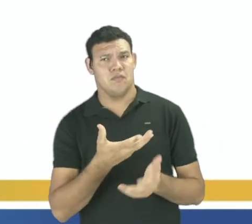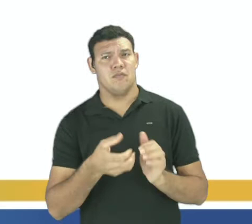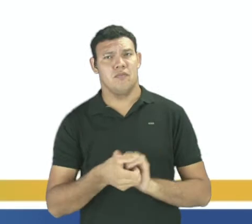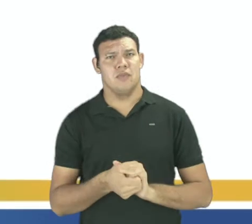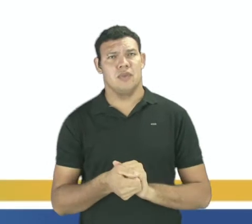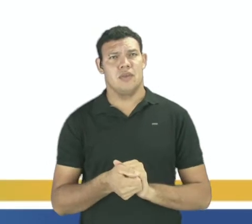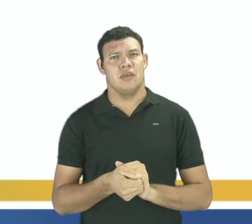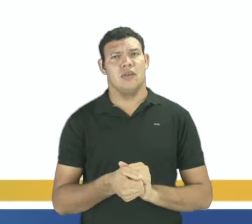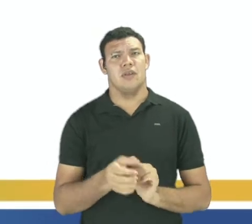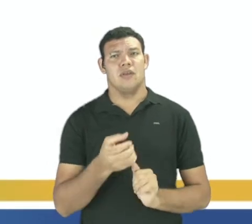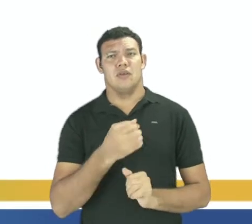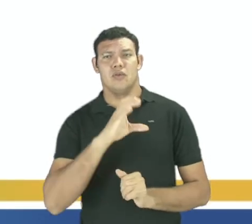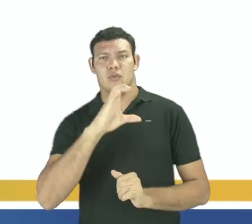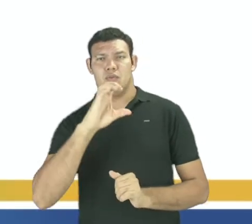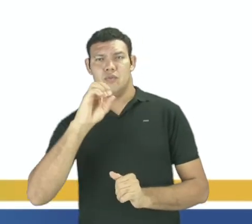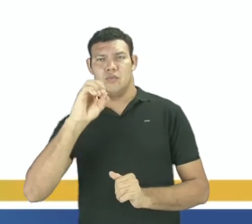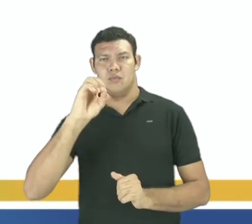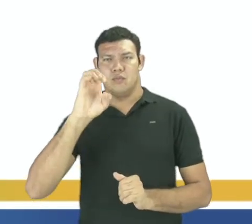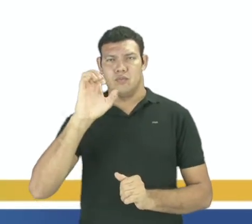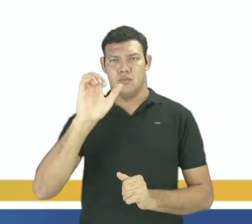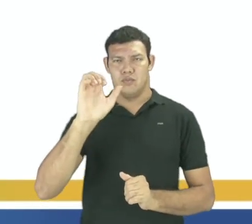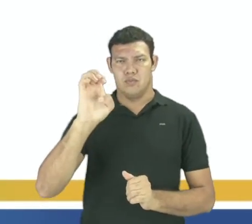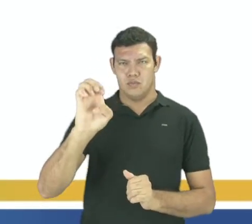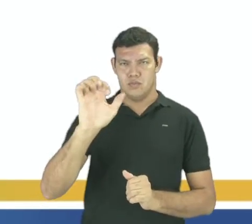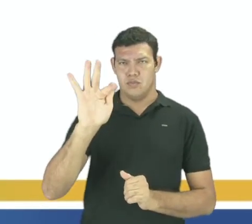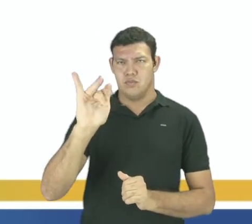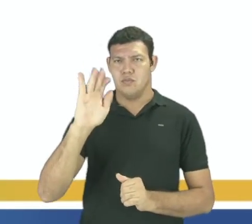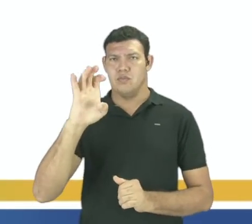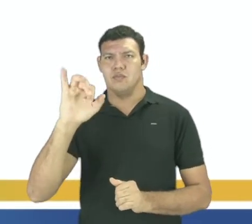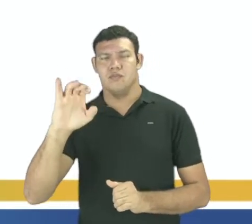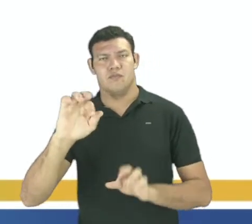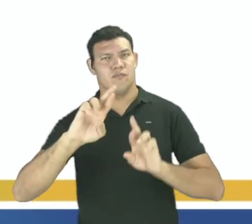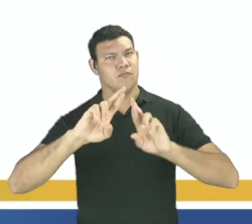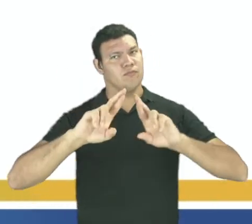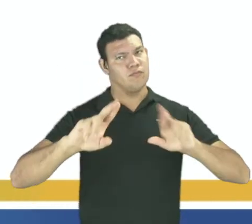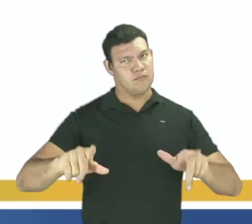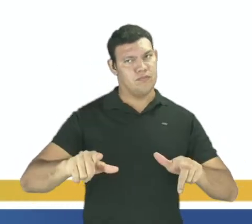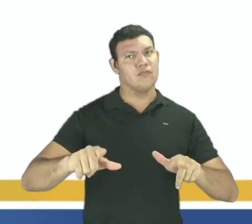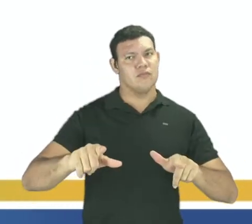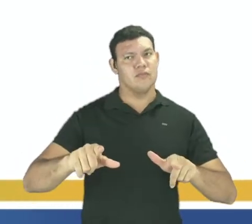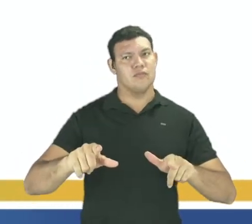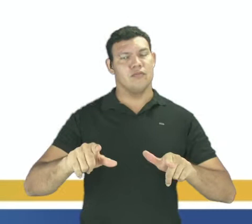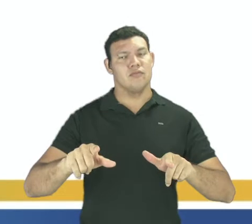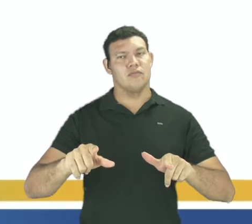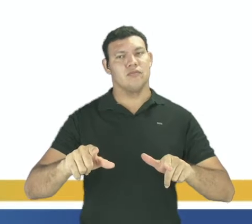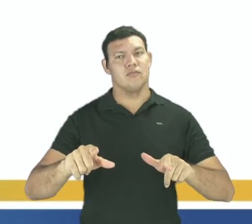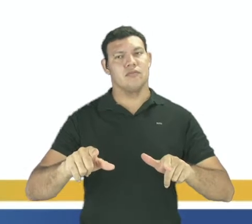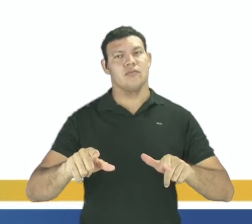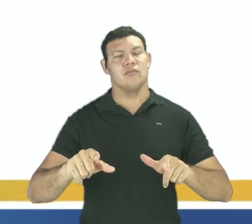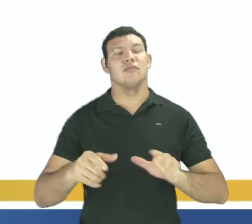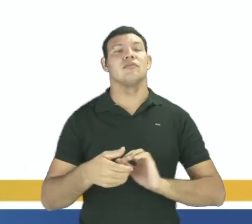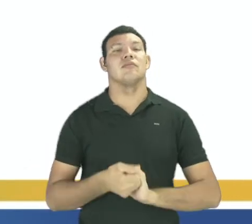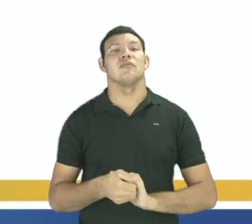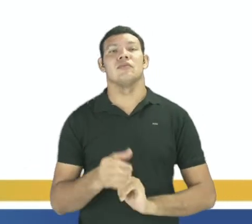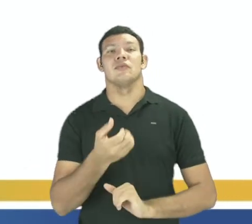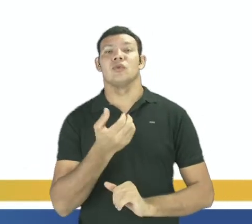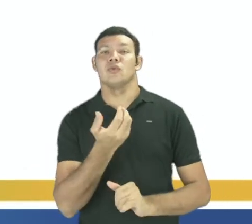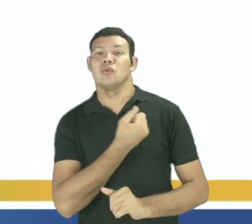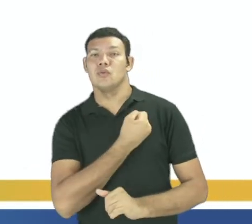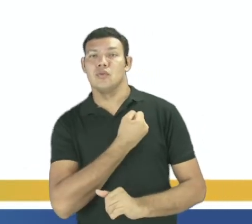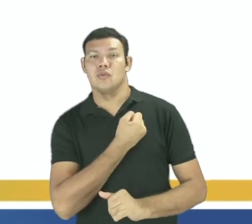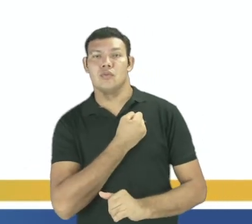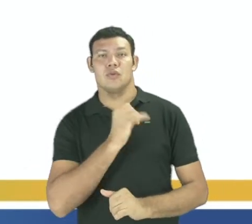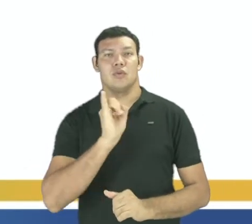os coeficientes com valores contrários, ou seja, dentro dos números dos inteiros, ou ainda